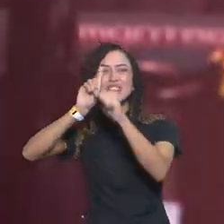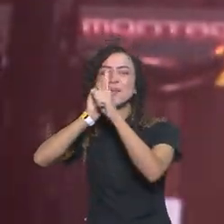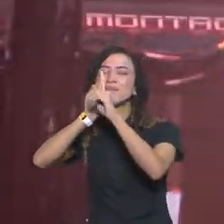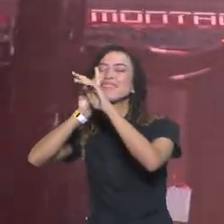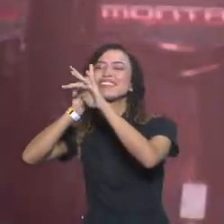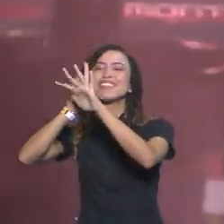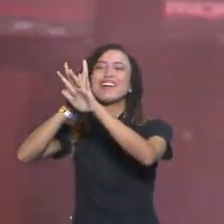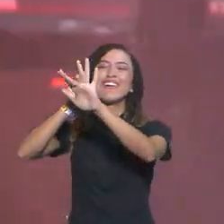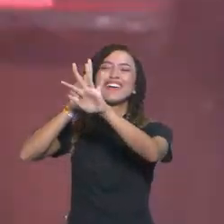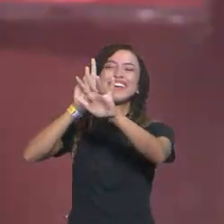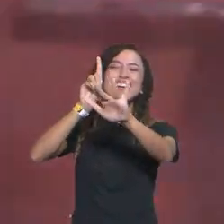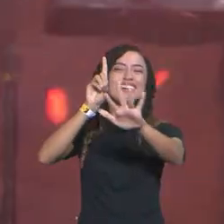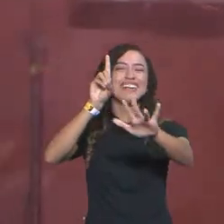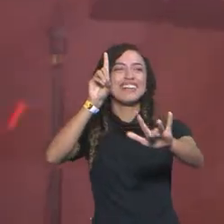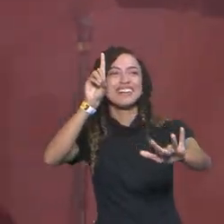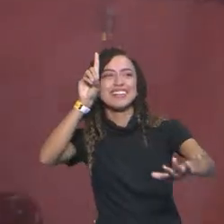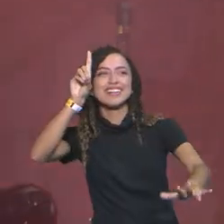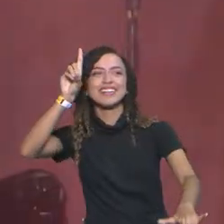abençoe